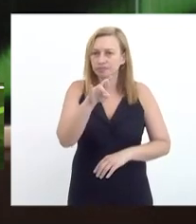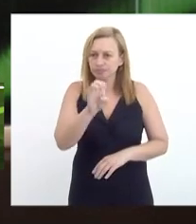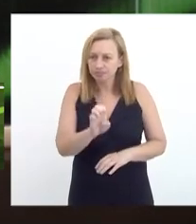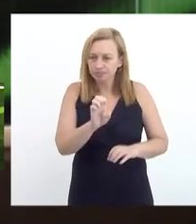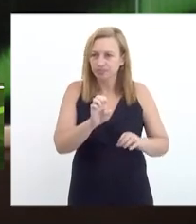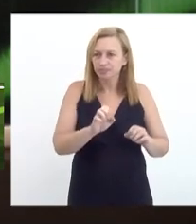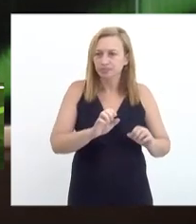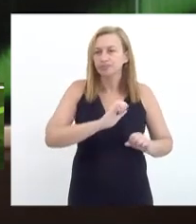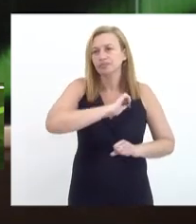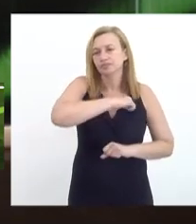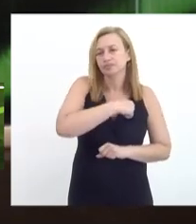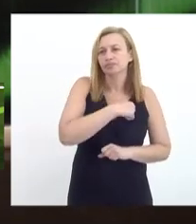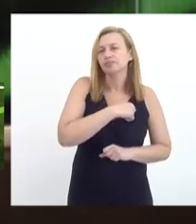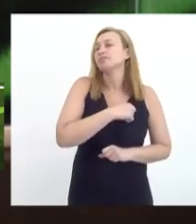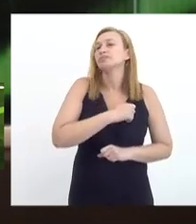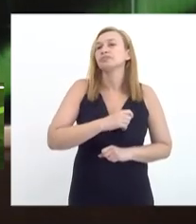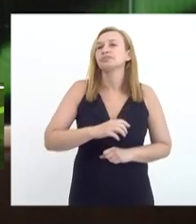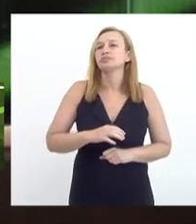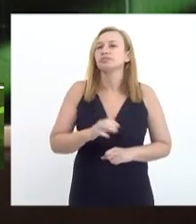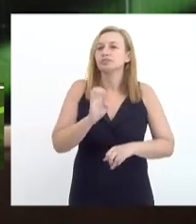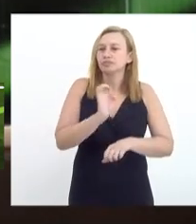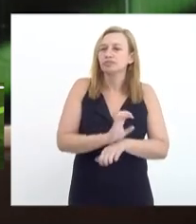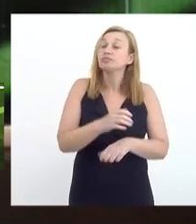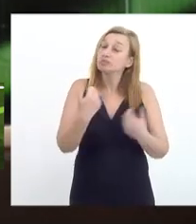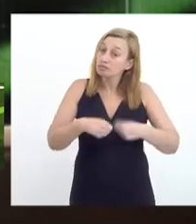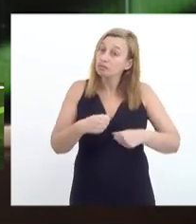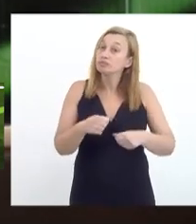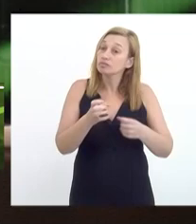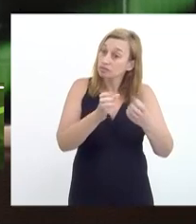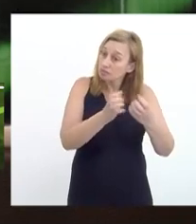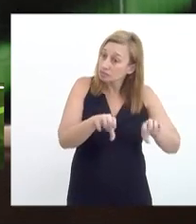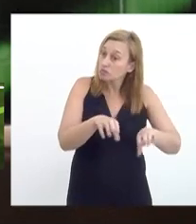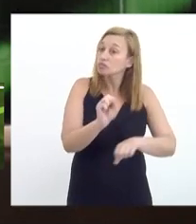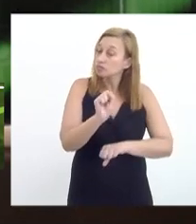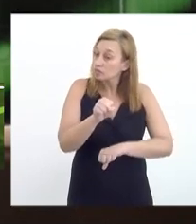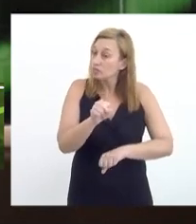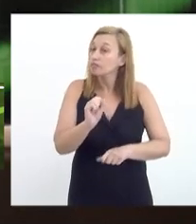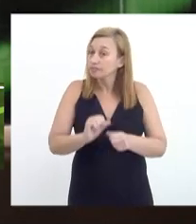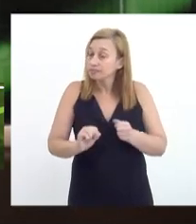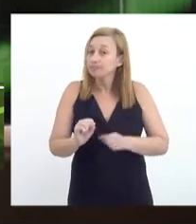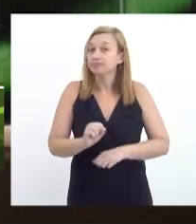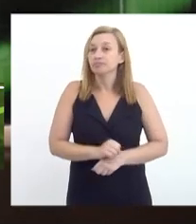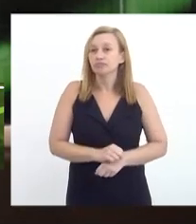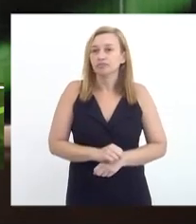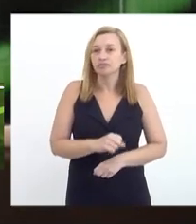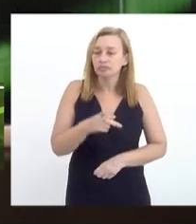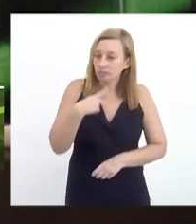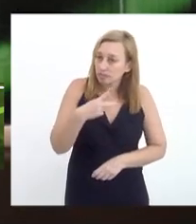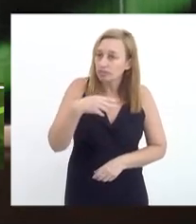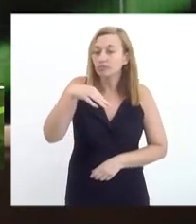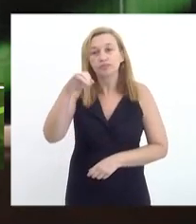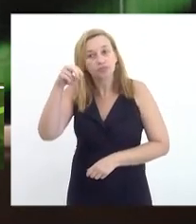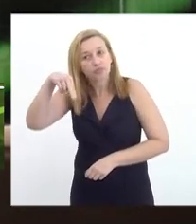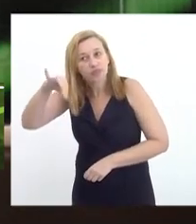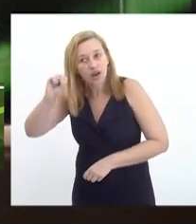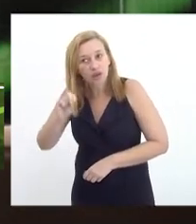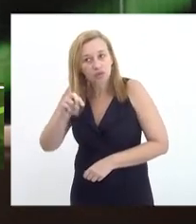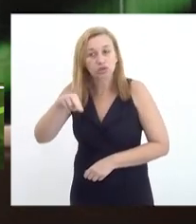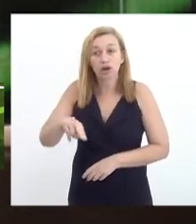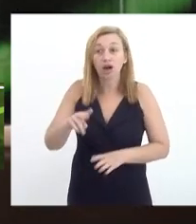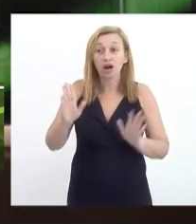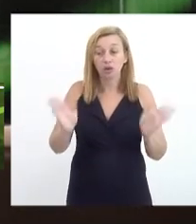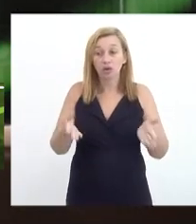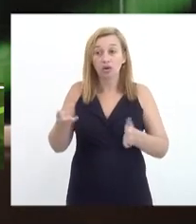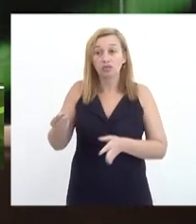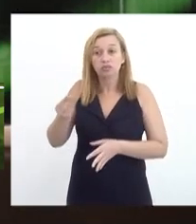E nas condicionantes Que o estado Tem que fazer Concurso público Lógico Ele já falou Nelson Agora a oportunidade Nós não